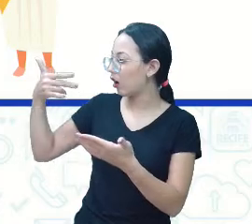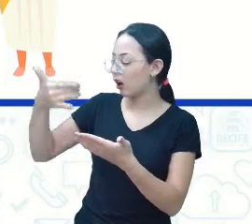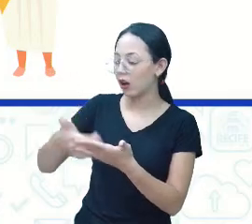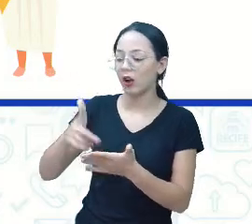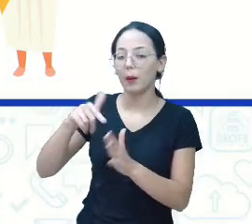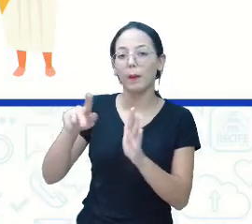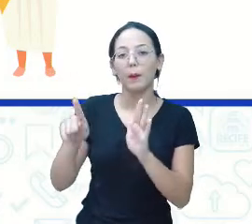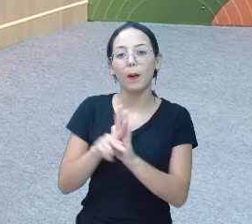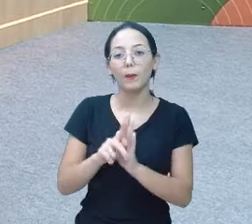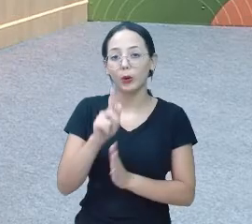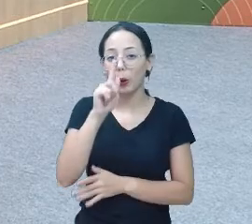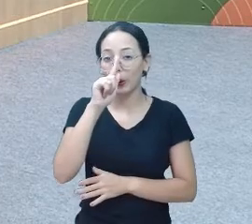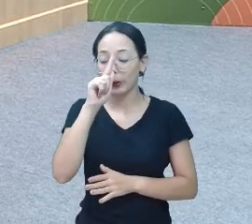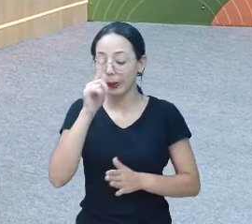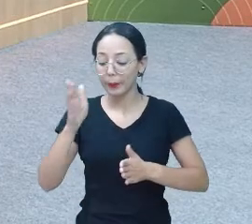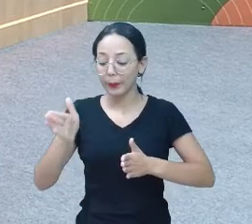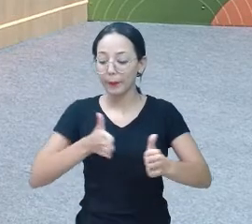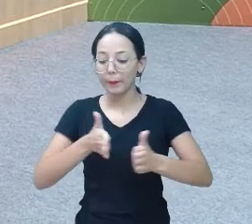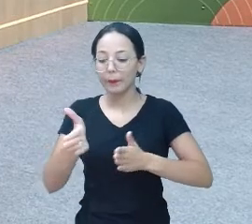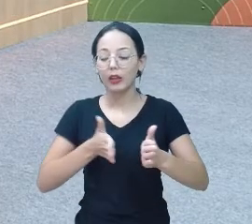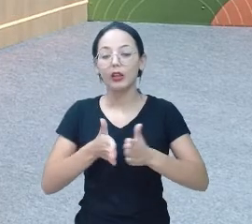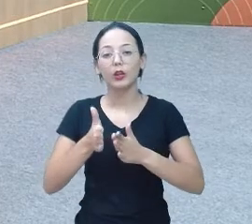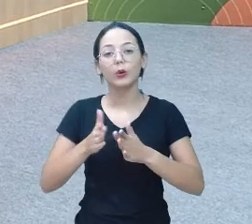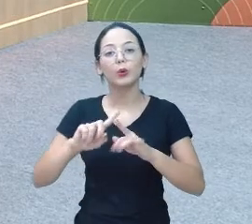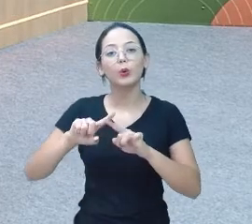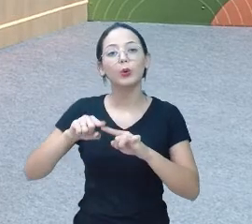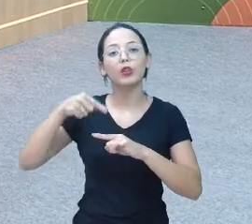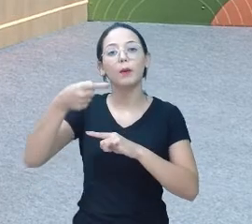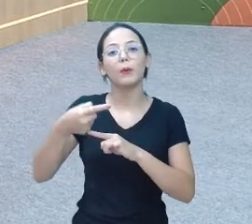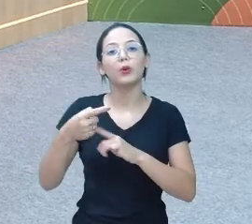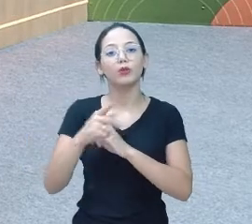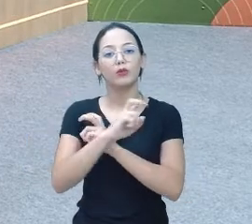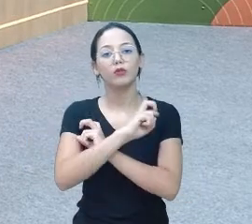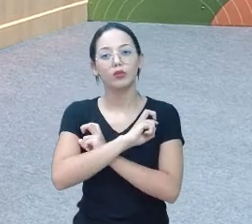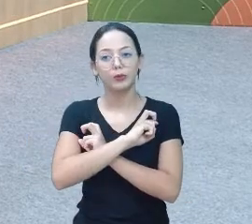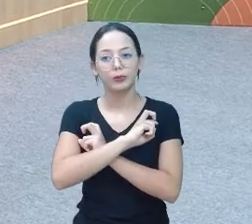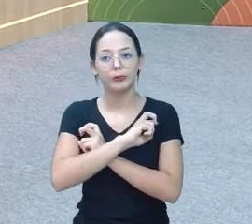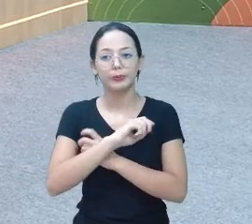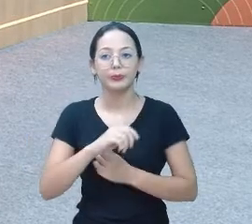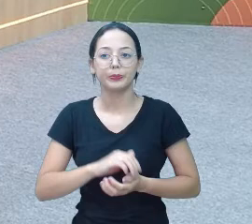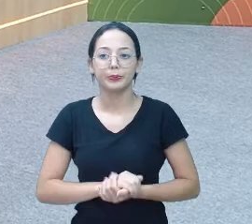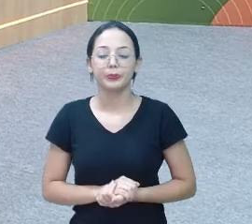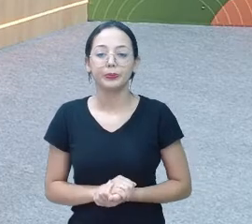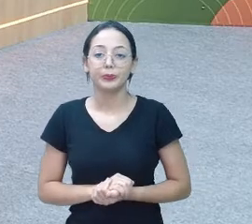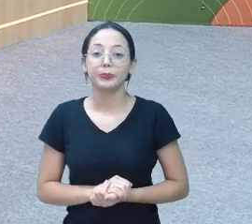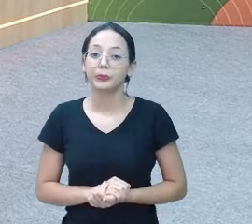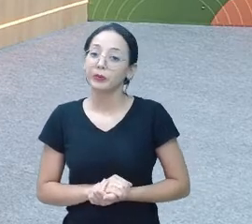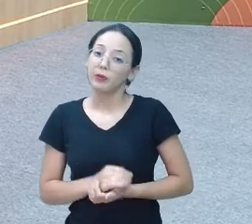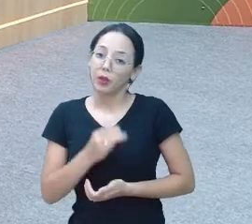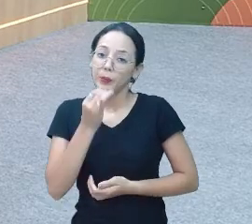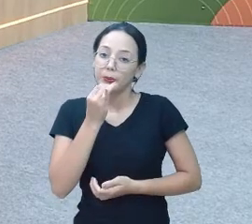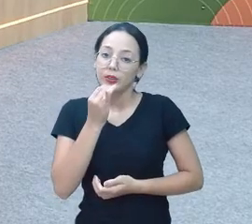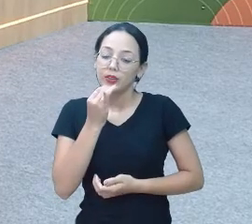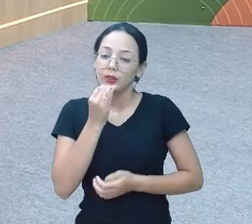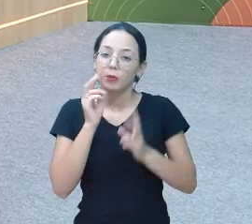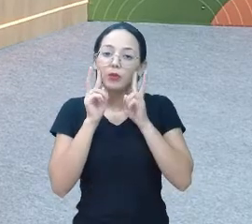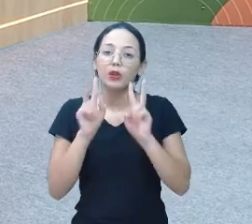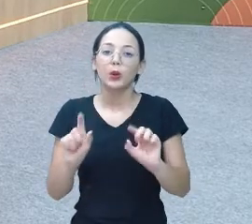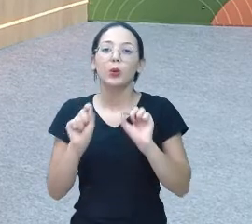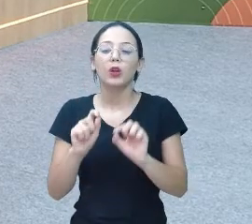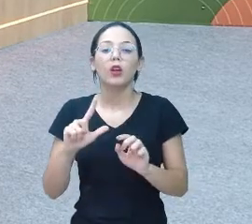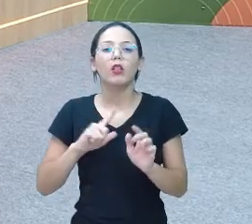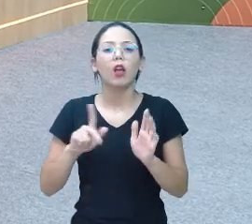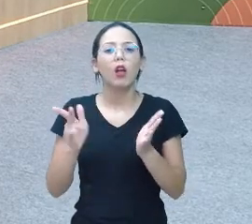gregos em períodos pós o período egípcio, tá certo? Então a gente vai ver, por exemplo, que existe